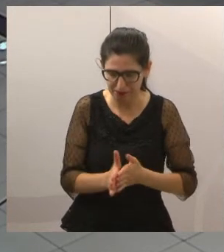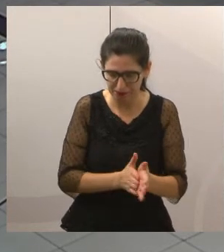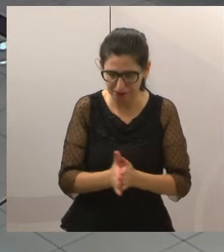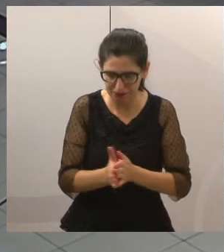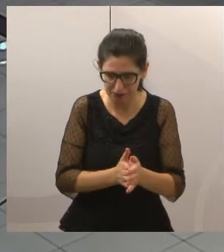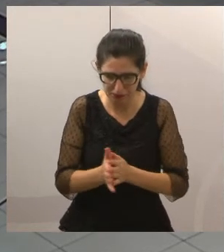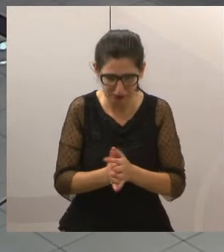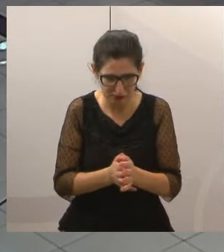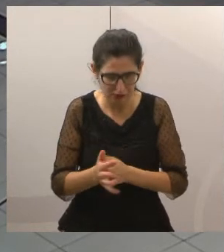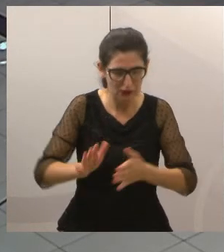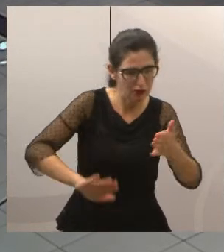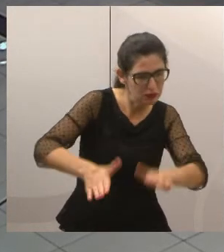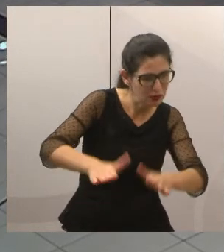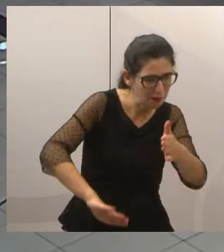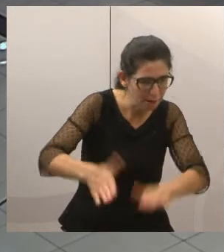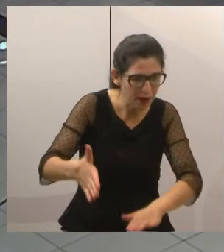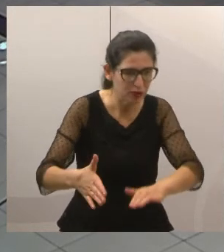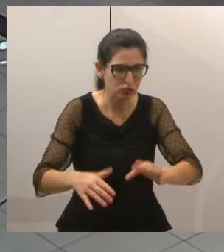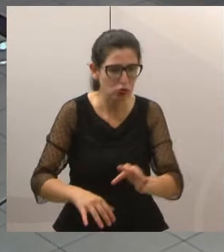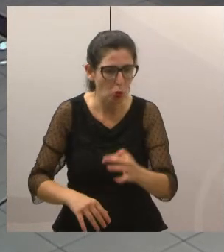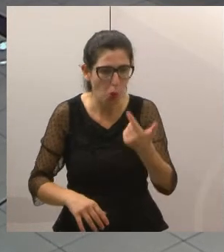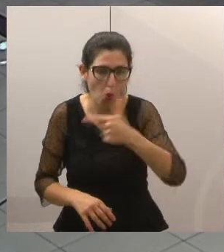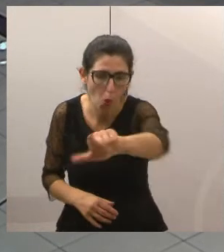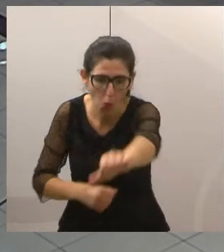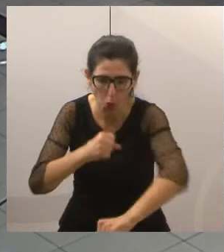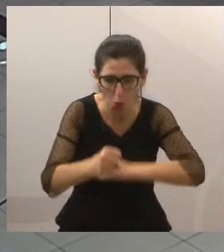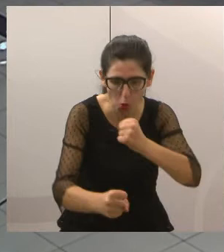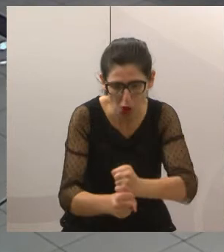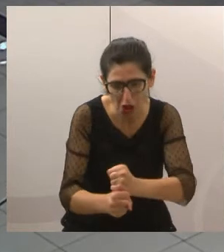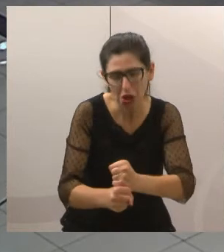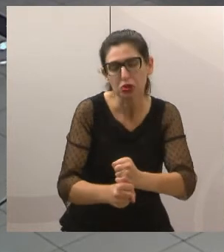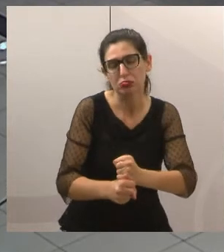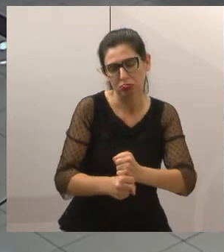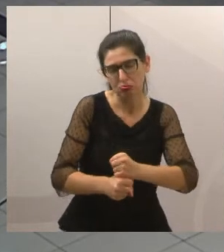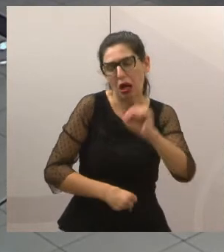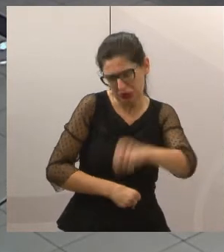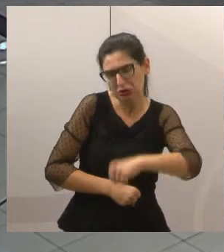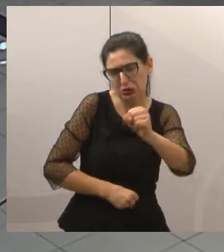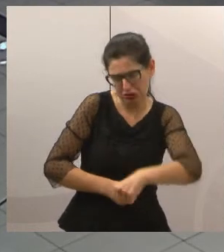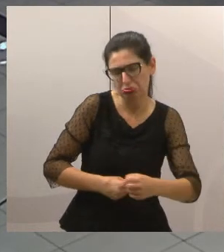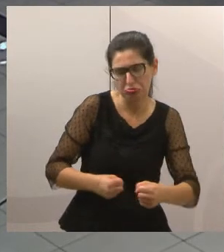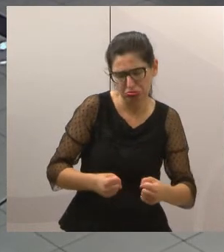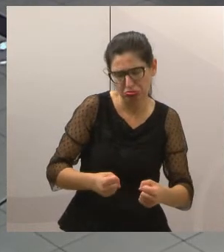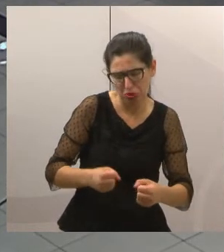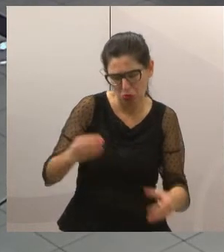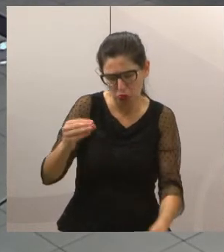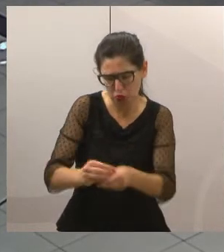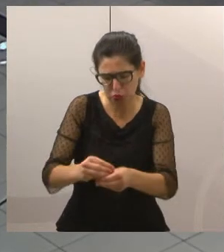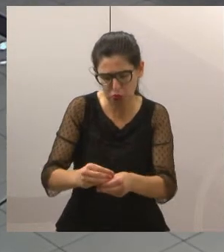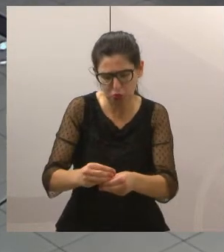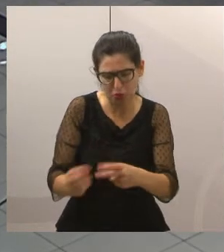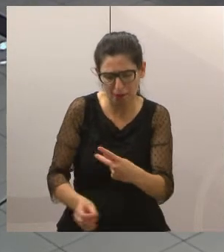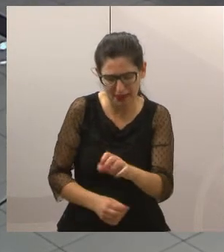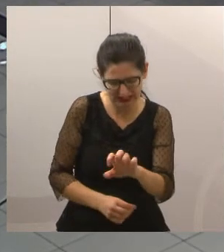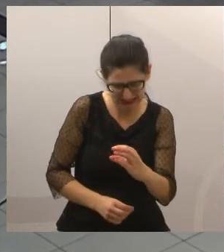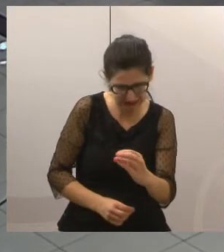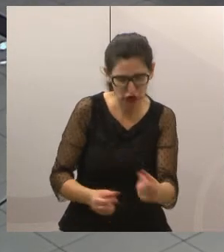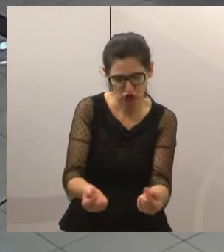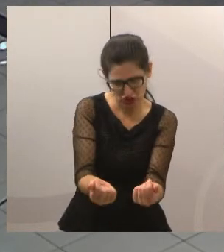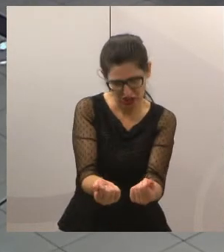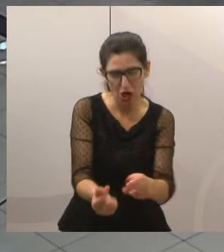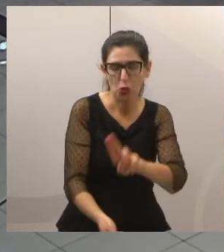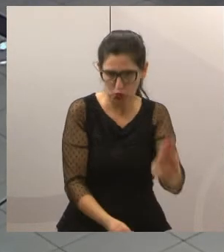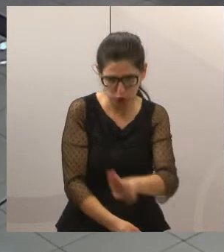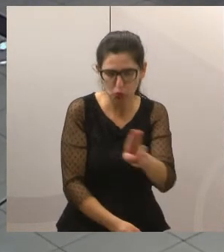provavelmente algumas sejam executadas no próximo ano. Eu gostaria de fazer uma contribuição, Celso. Todos